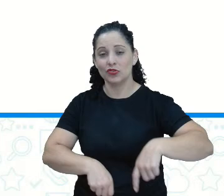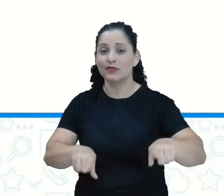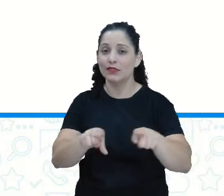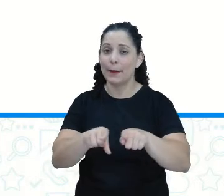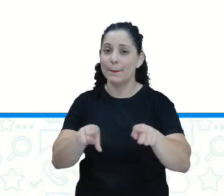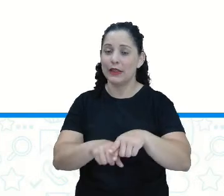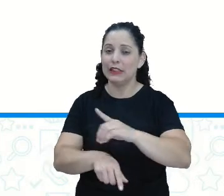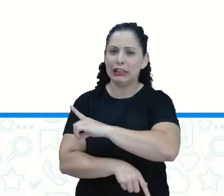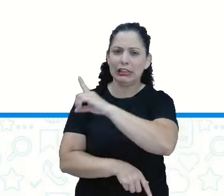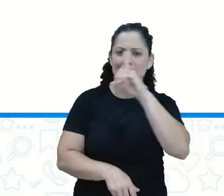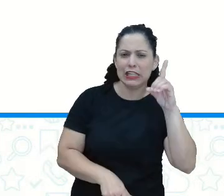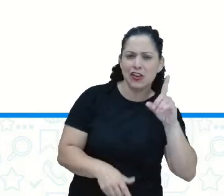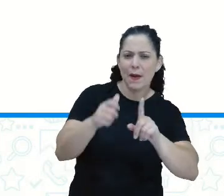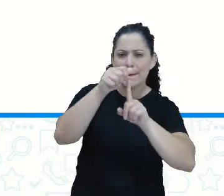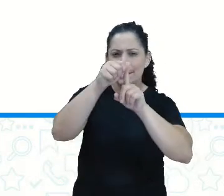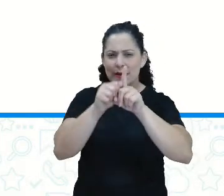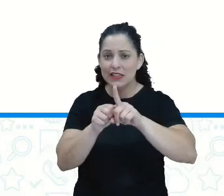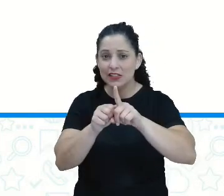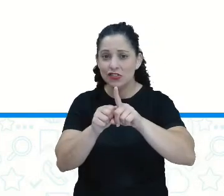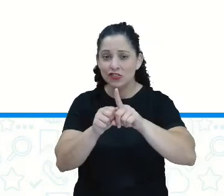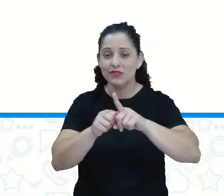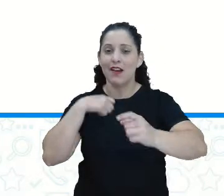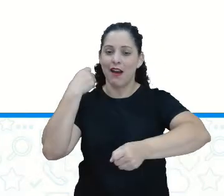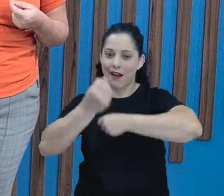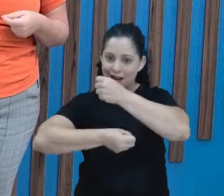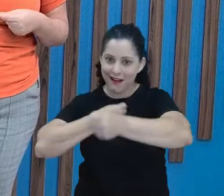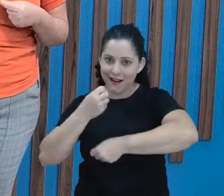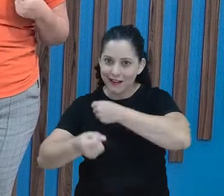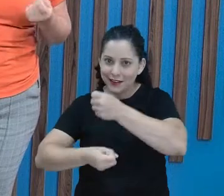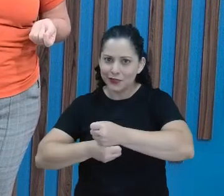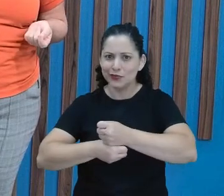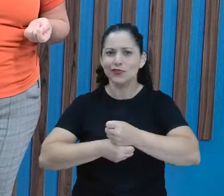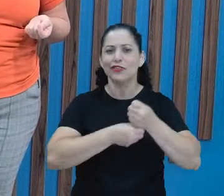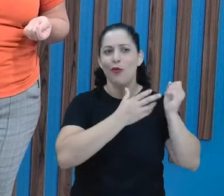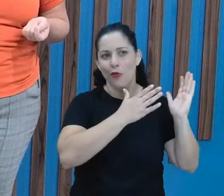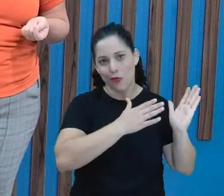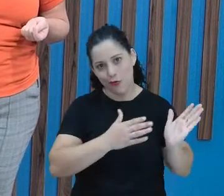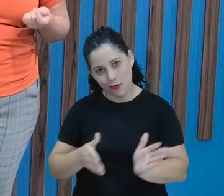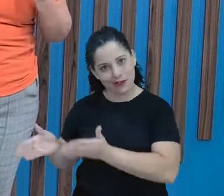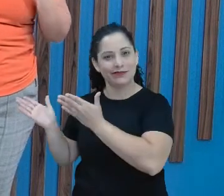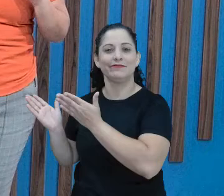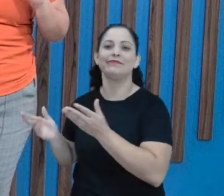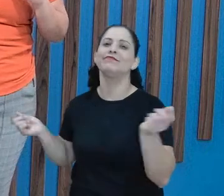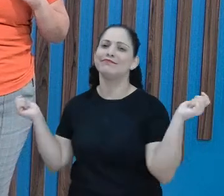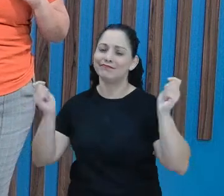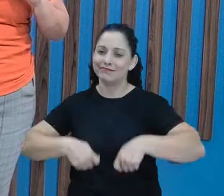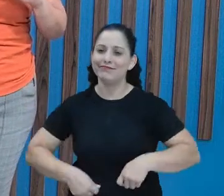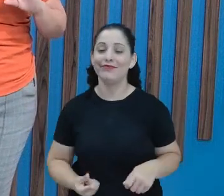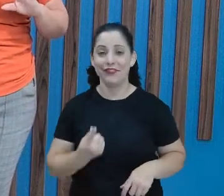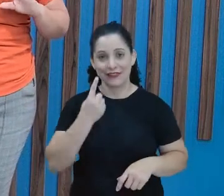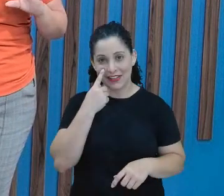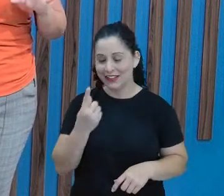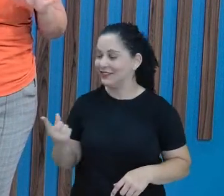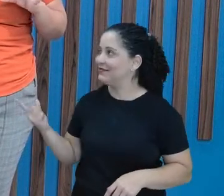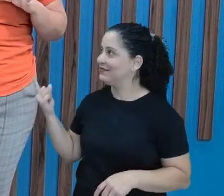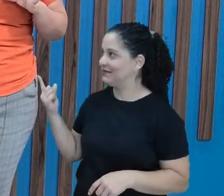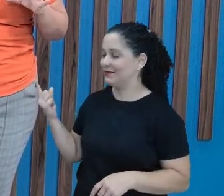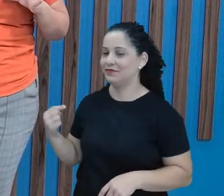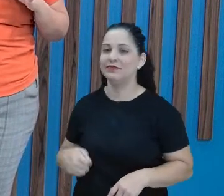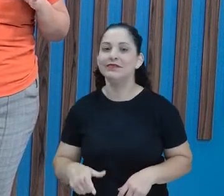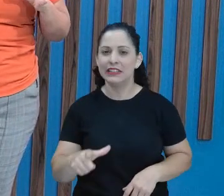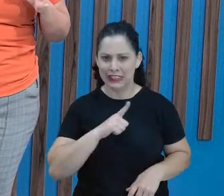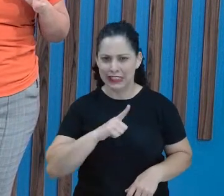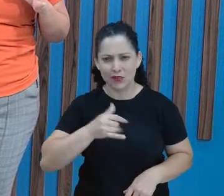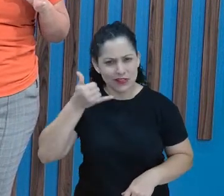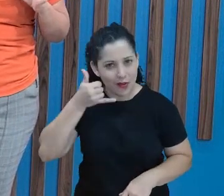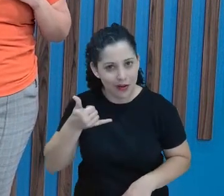dias, meses e anos. Sim, nós estamos aí. Olha aí, se você tem aí um aparelho de